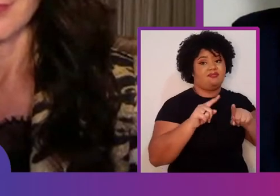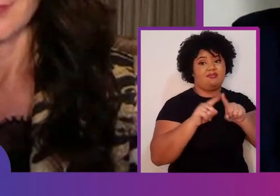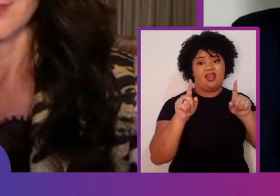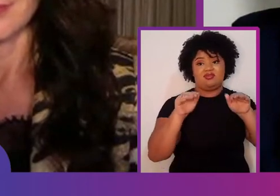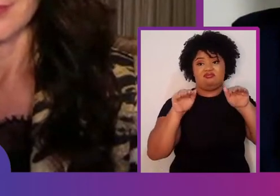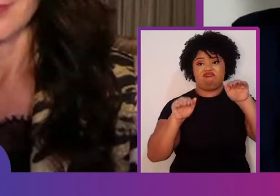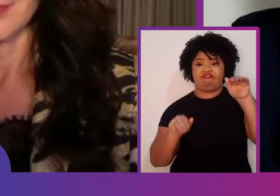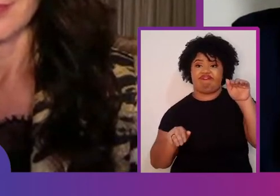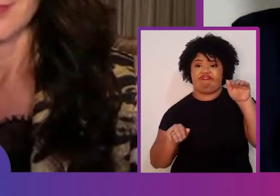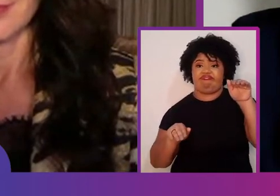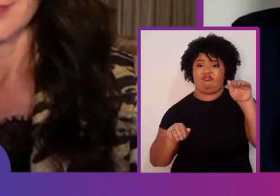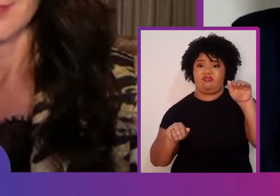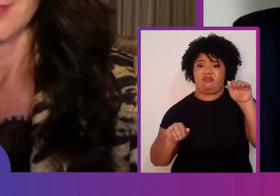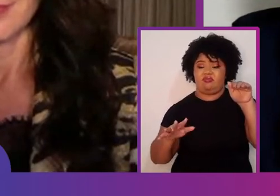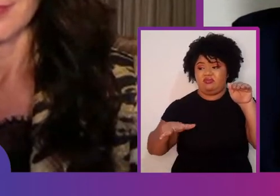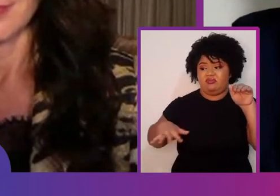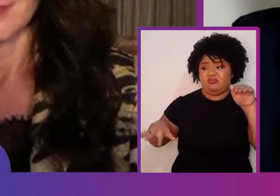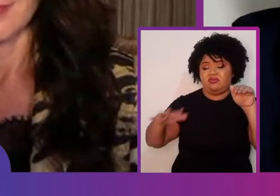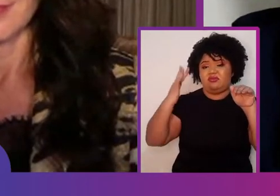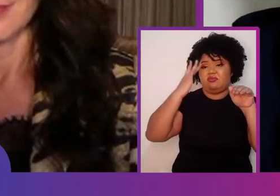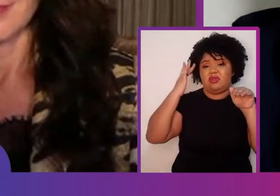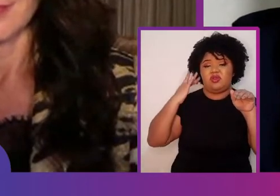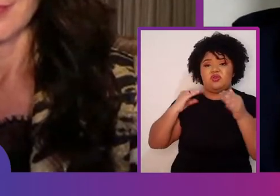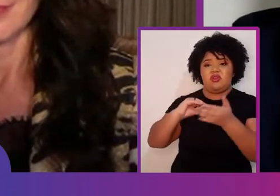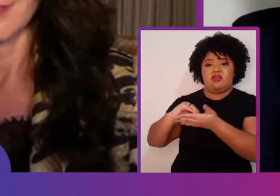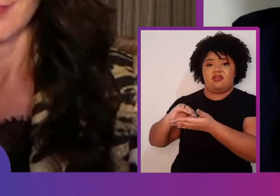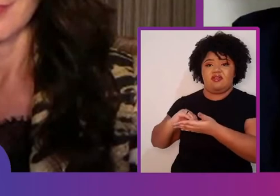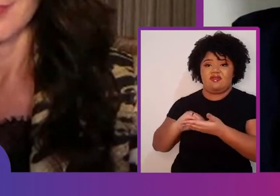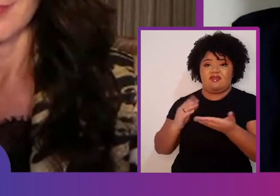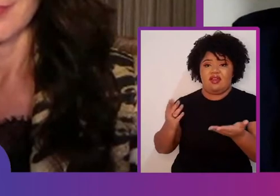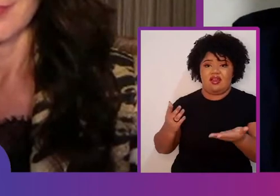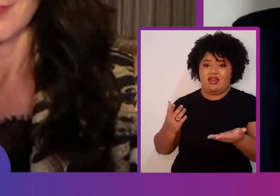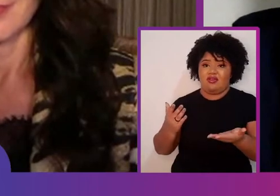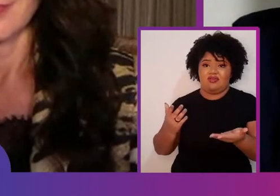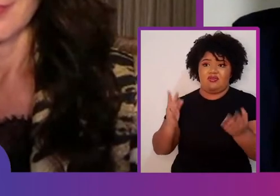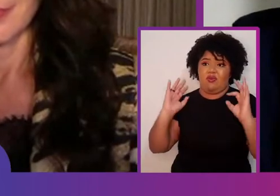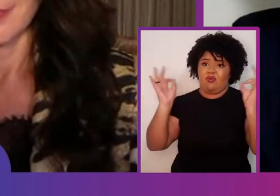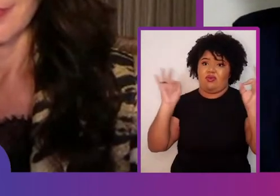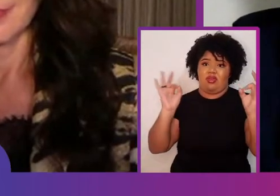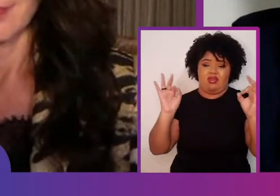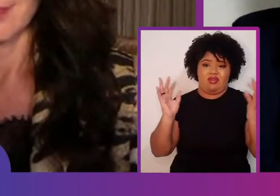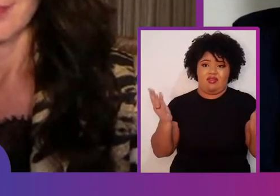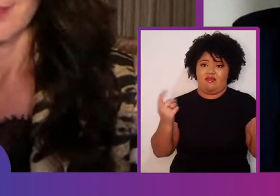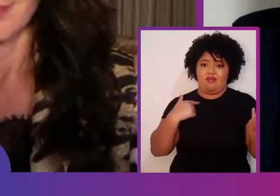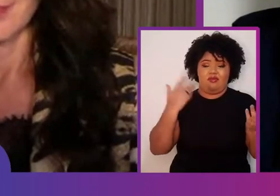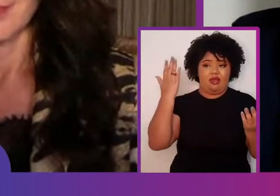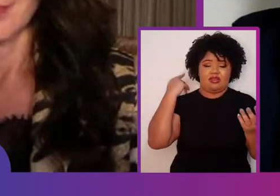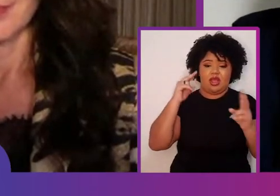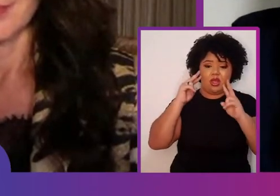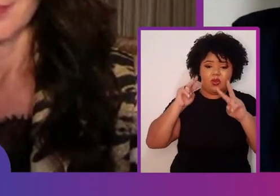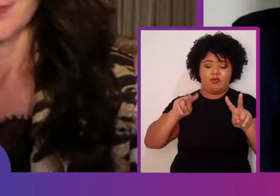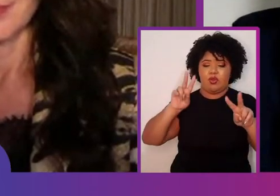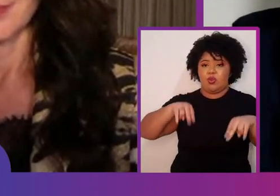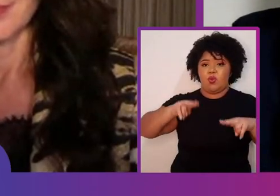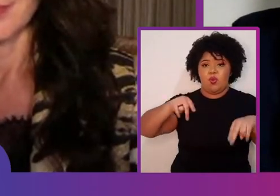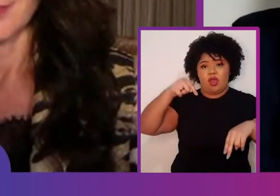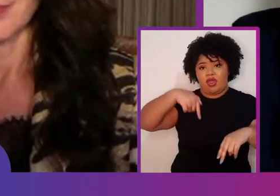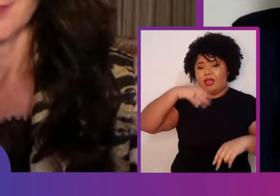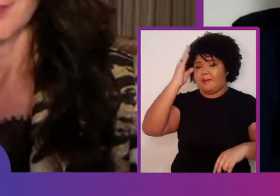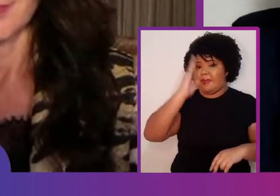de renda, que é uma coisa absurda, nunca antes vista no mundo. Né? E no Brasil isso